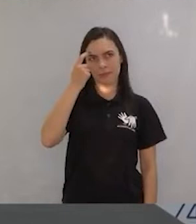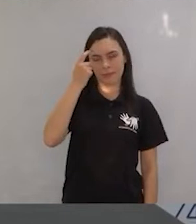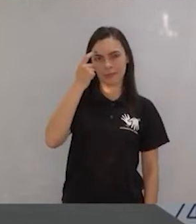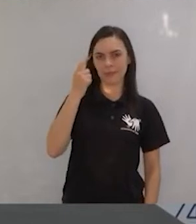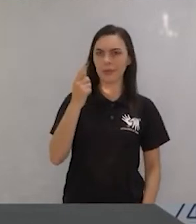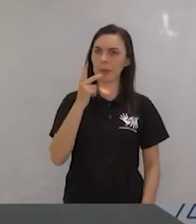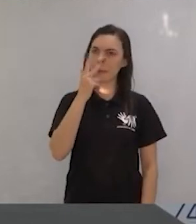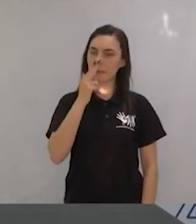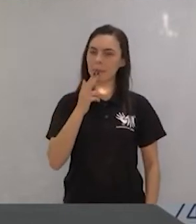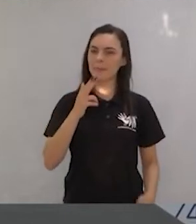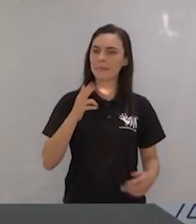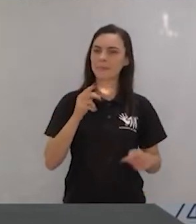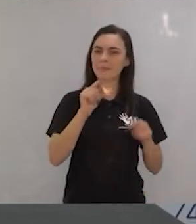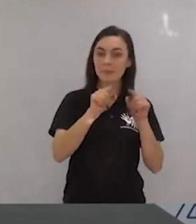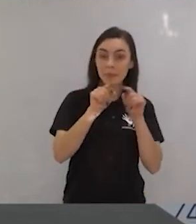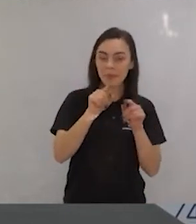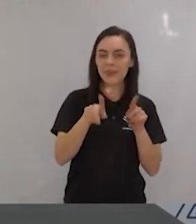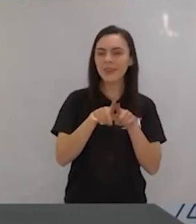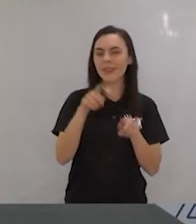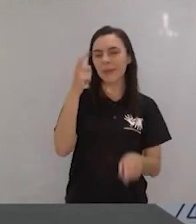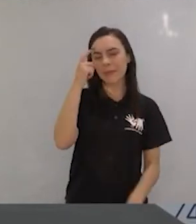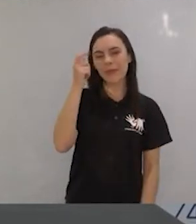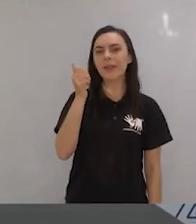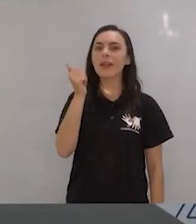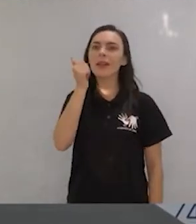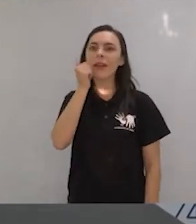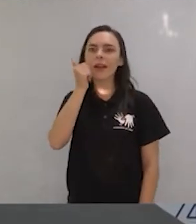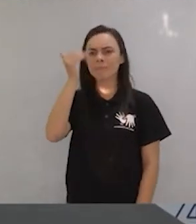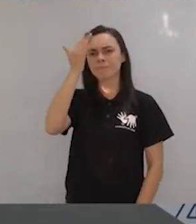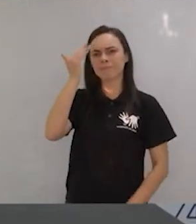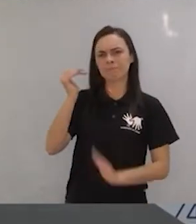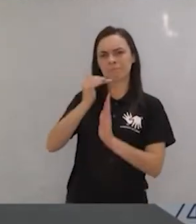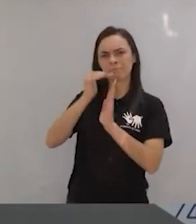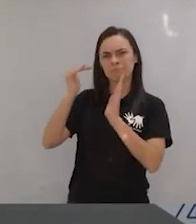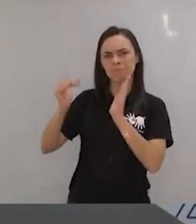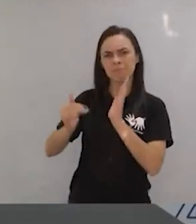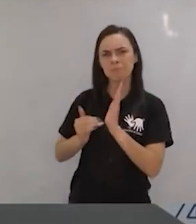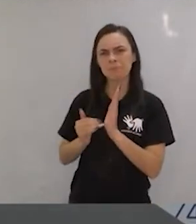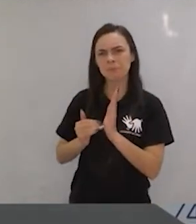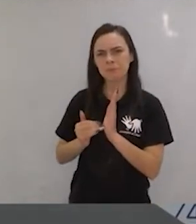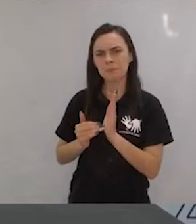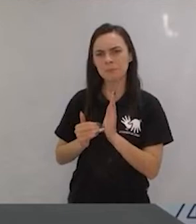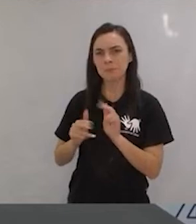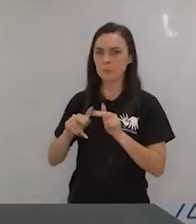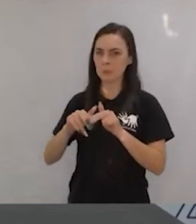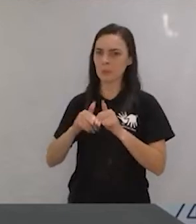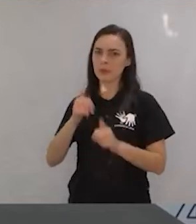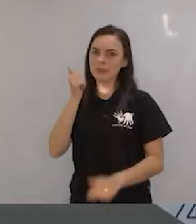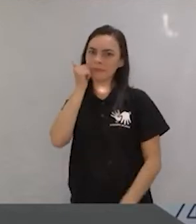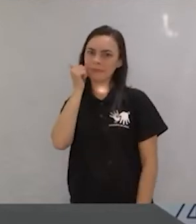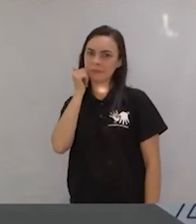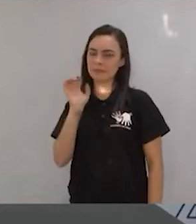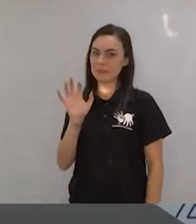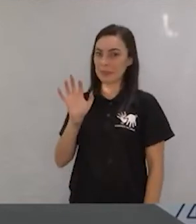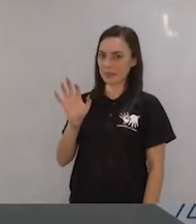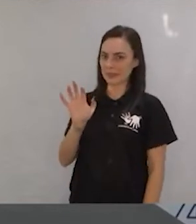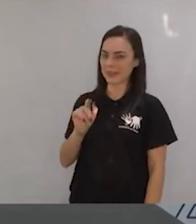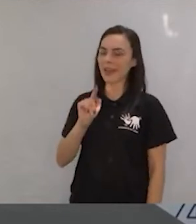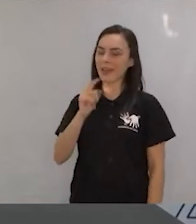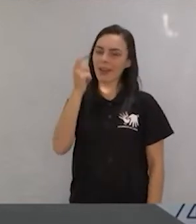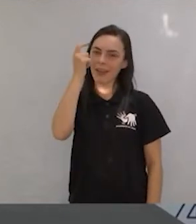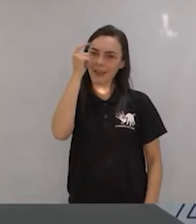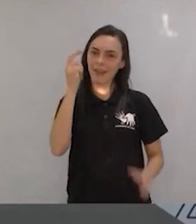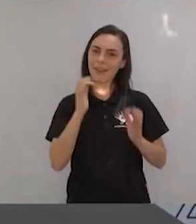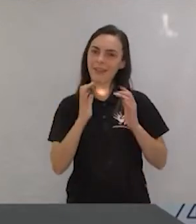eu acredito que para todo mundo, toda mãe sabe de tudo, né? Porque por isso que elas podem ser mães. Essa